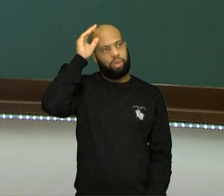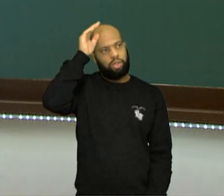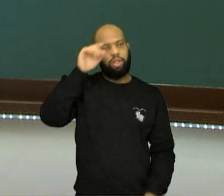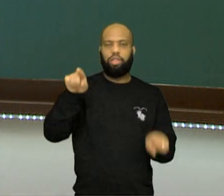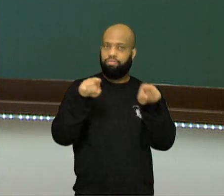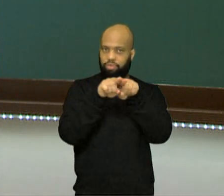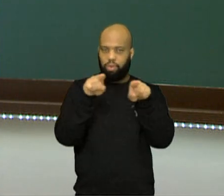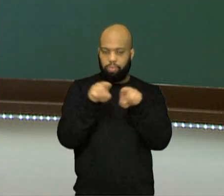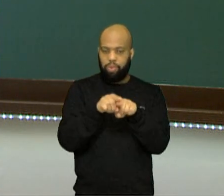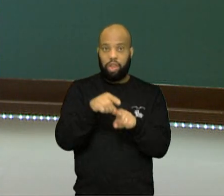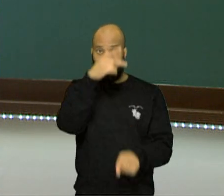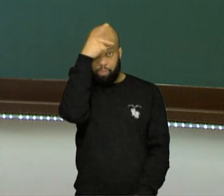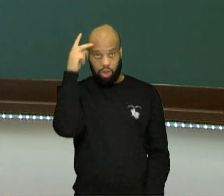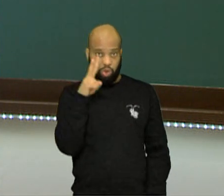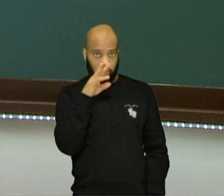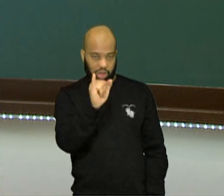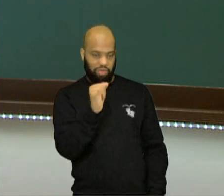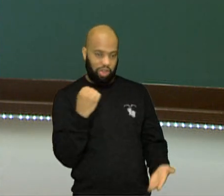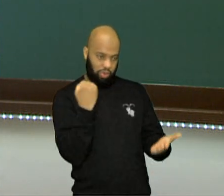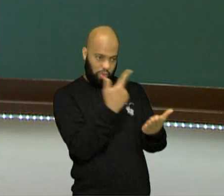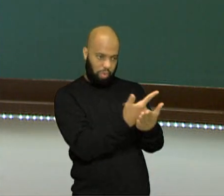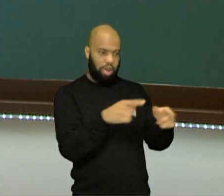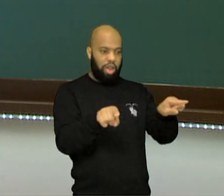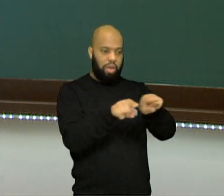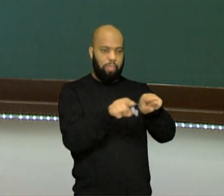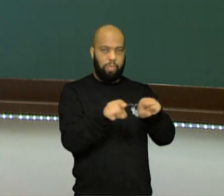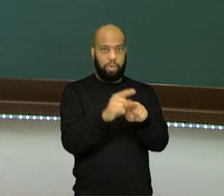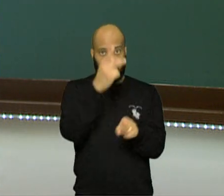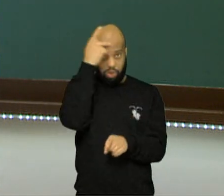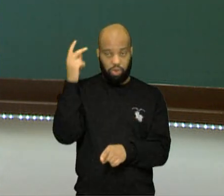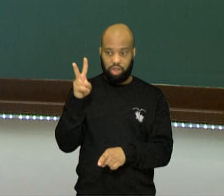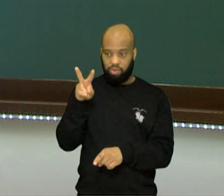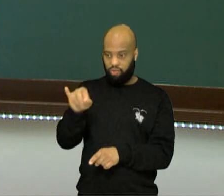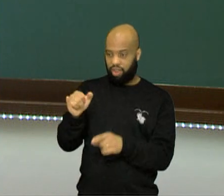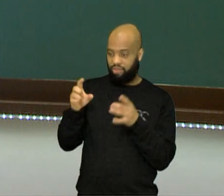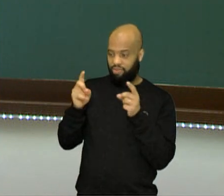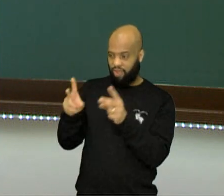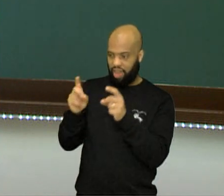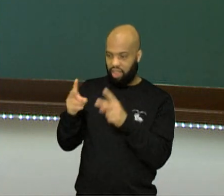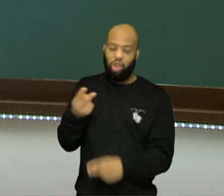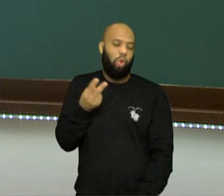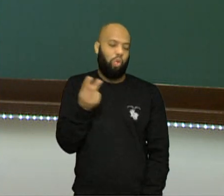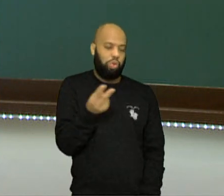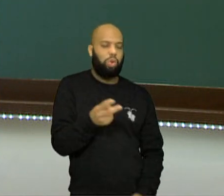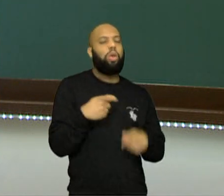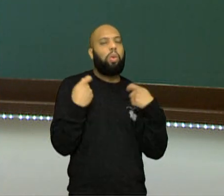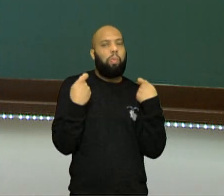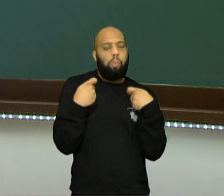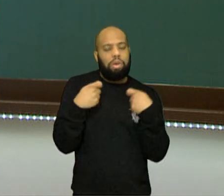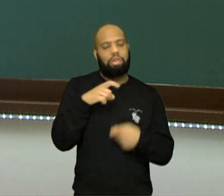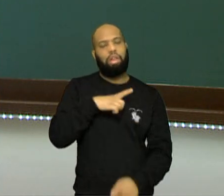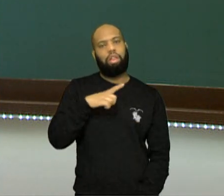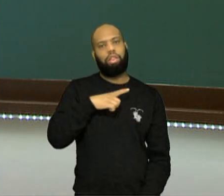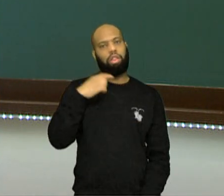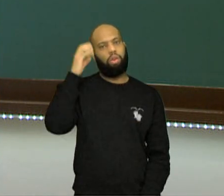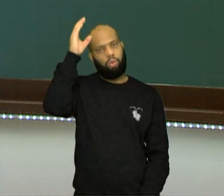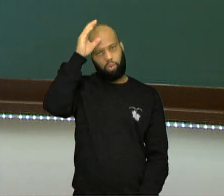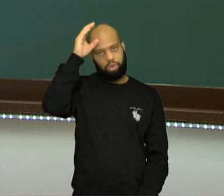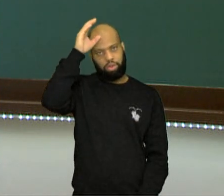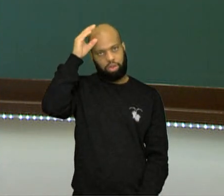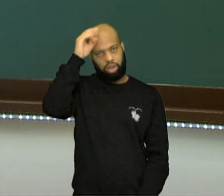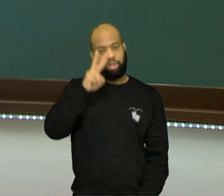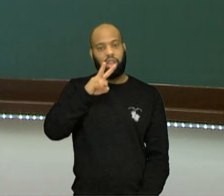não só do consumidor, de quem compra, mas de quem vende também. Então ampliaria toda essa questão de diminuir